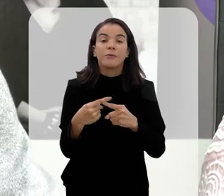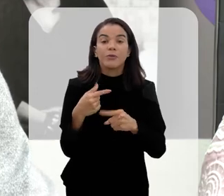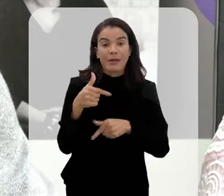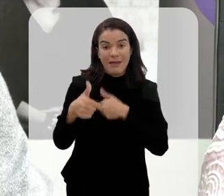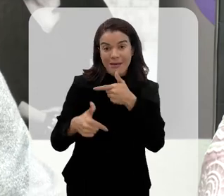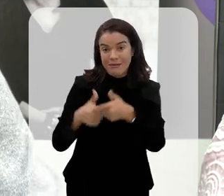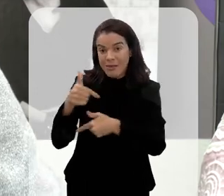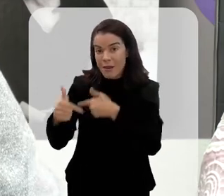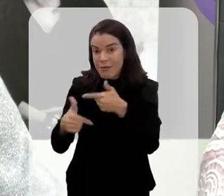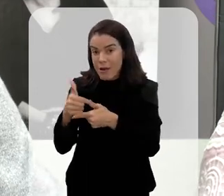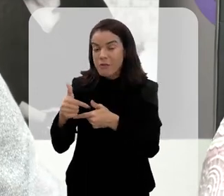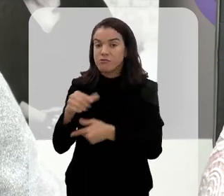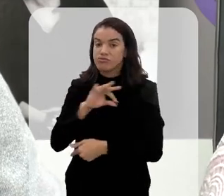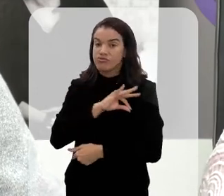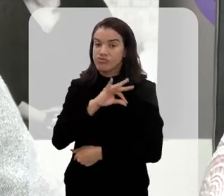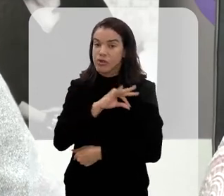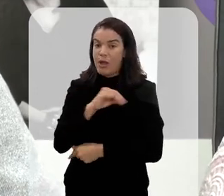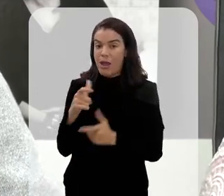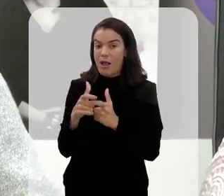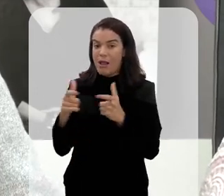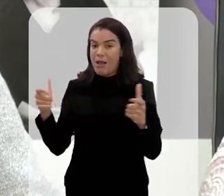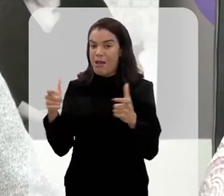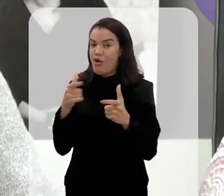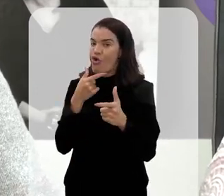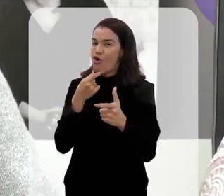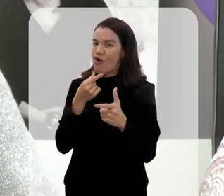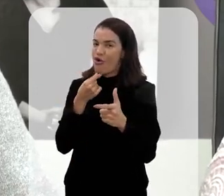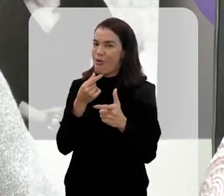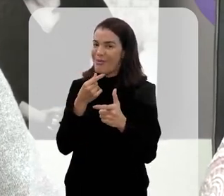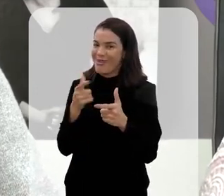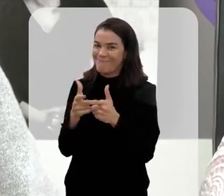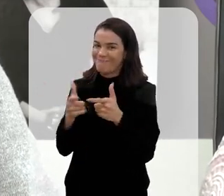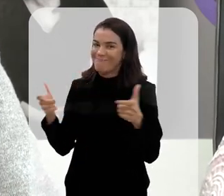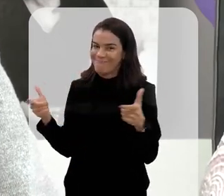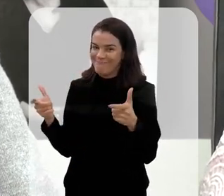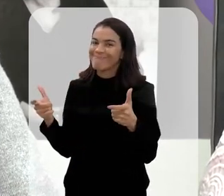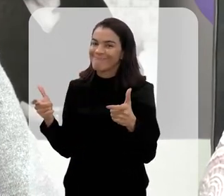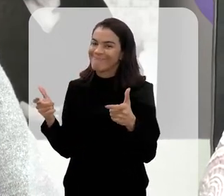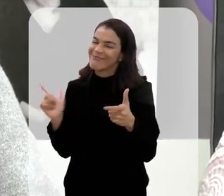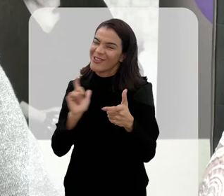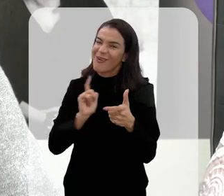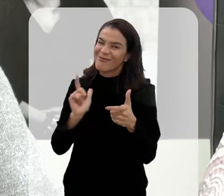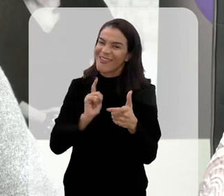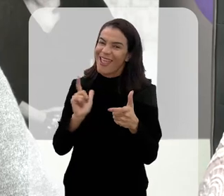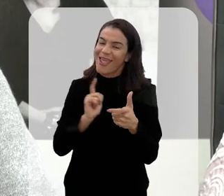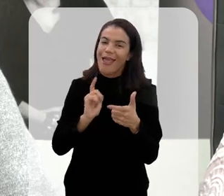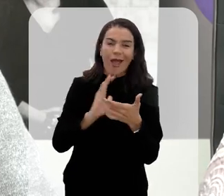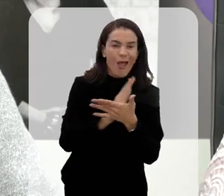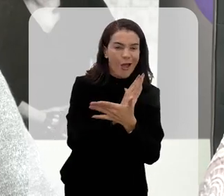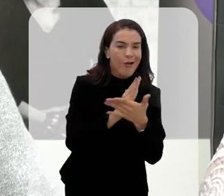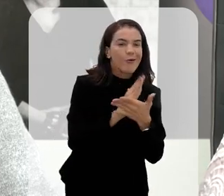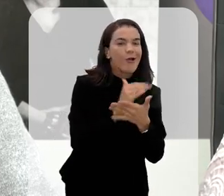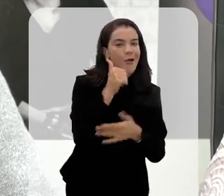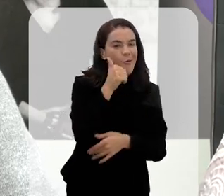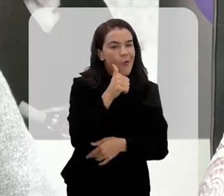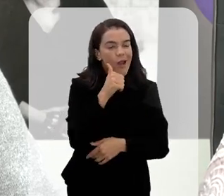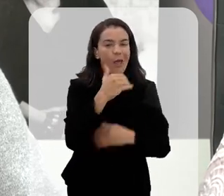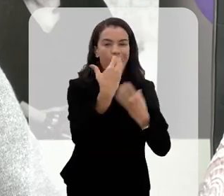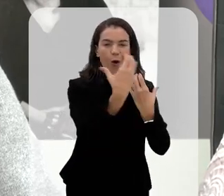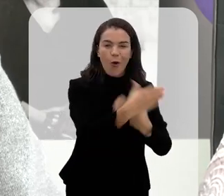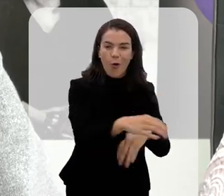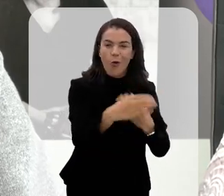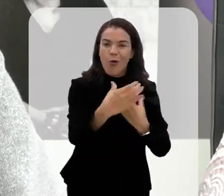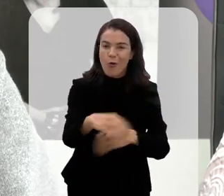porque a atividade policial, ela é uma atividade predominantemente masculina. Então, a gente ainda tem resistência de algumas mulheres